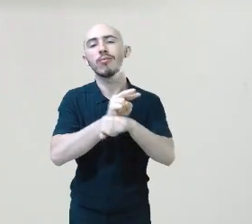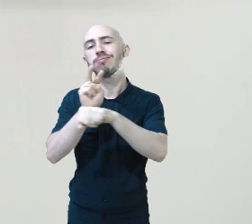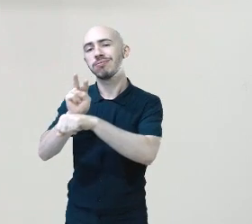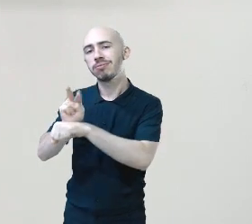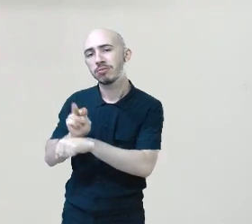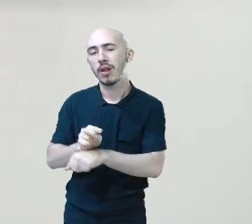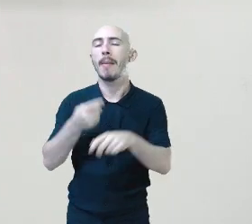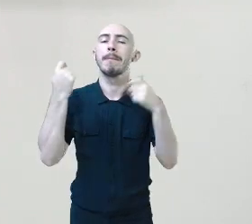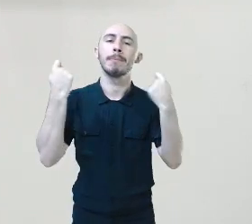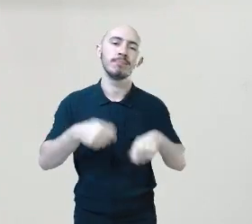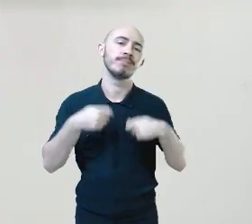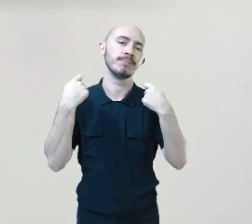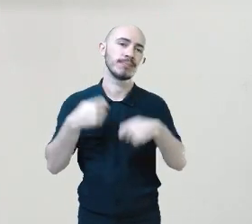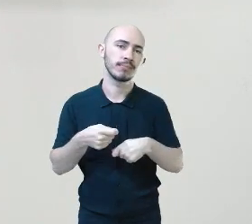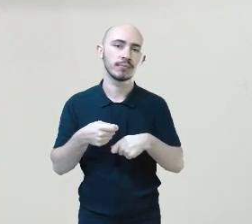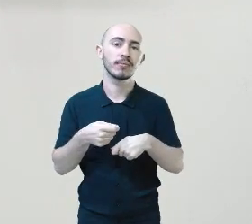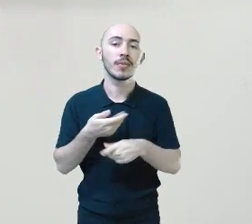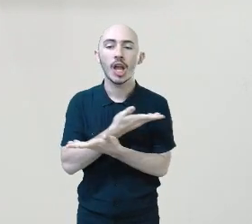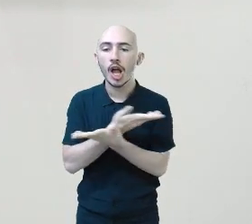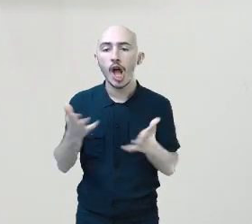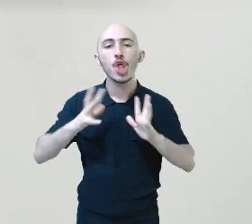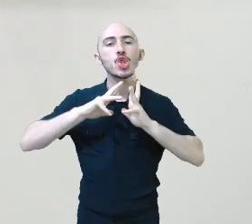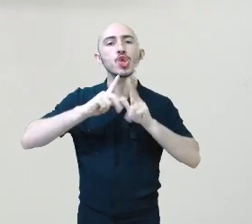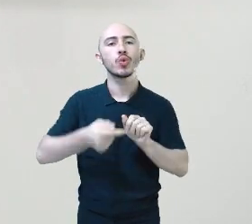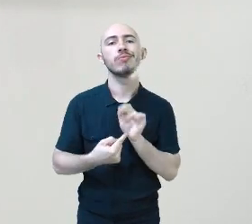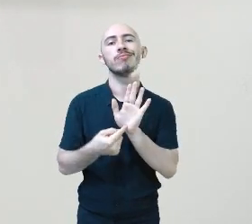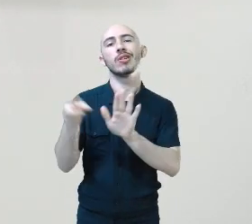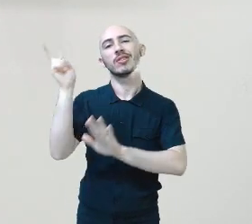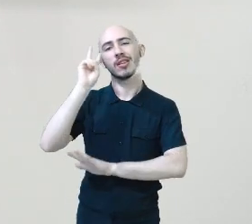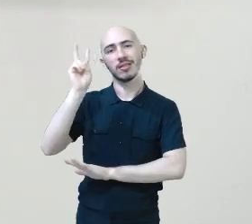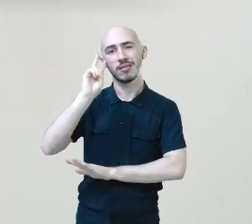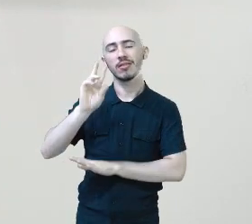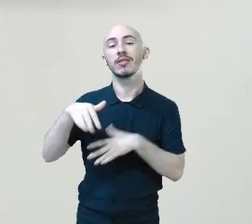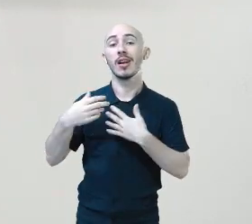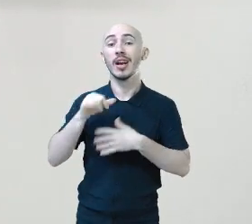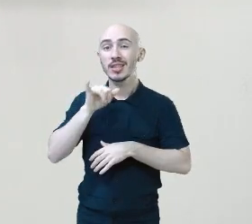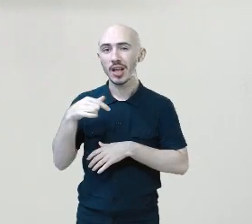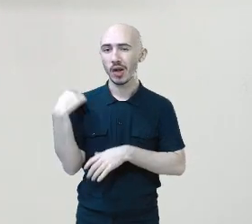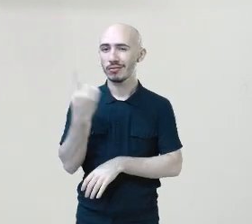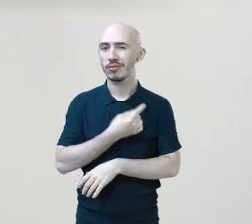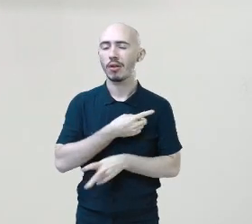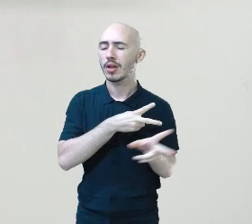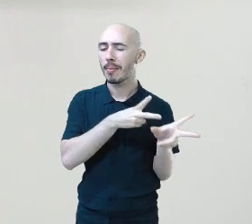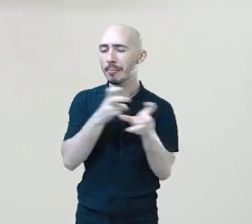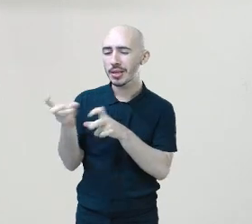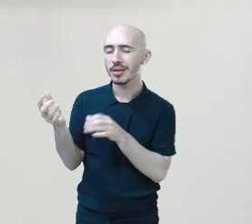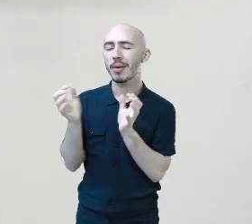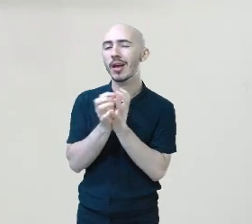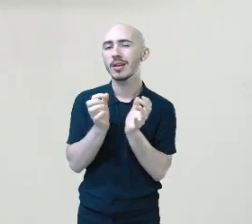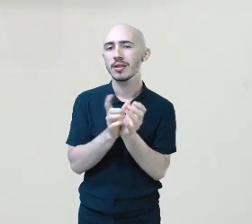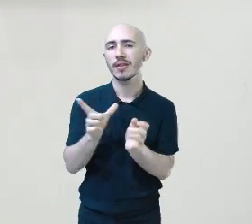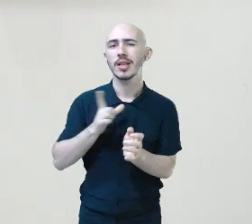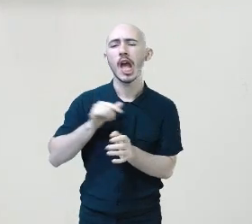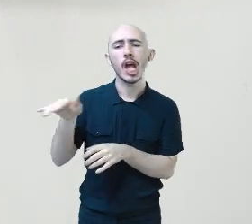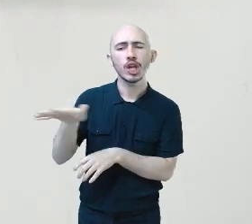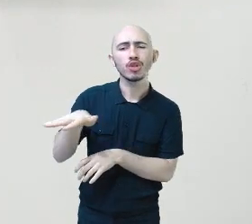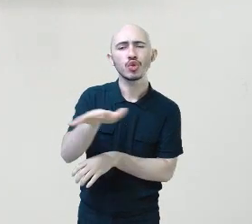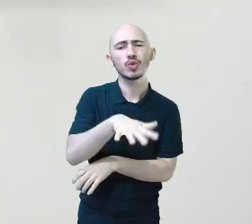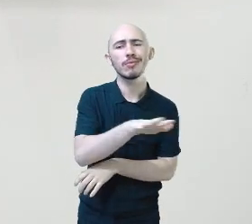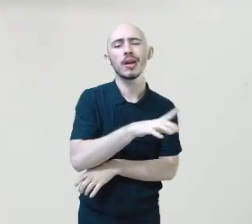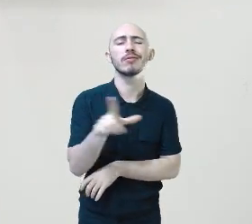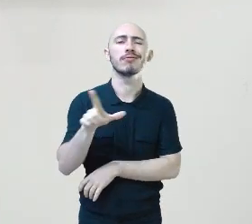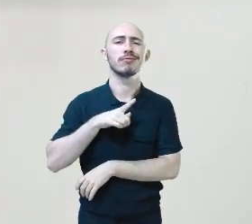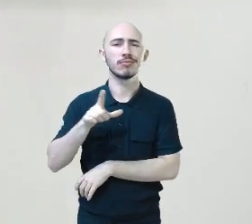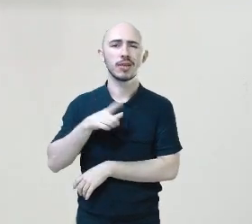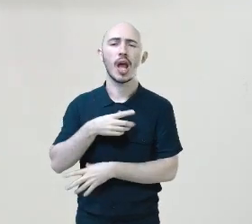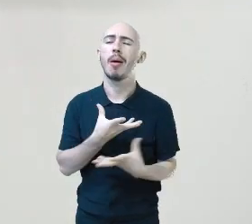espaço, tudo aquilo conta uma história. E se a gente analisar, a cidade do Recife tem muitos espaços assim. E aí